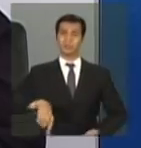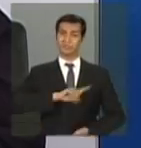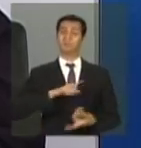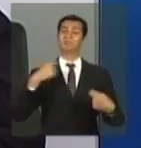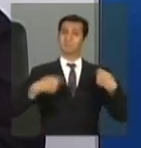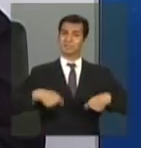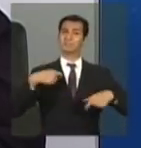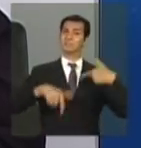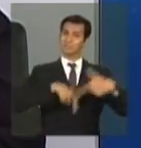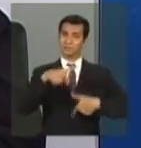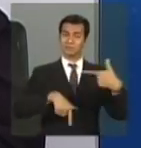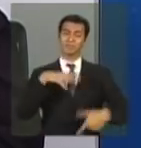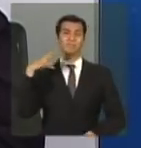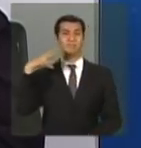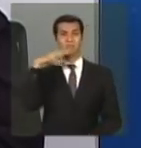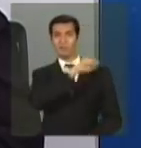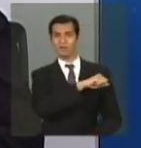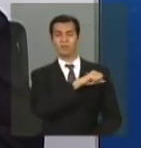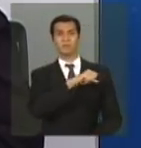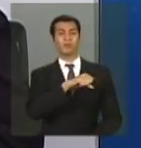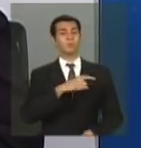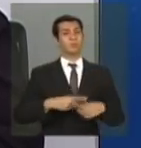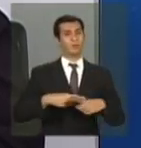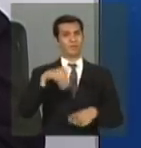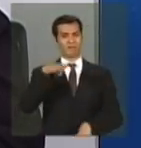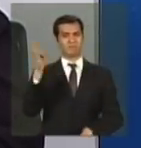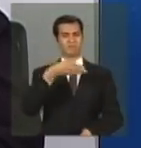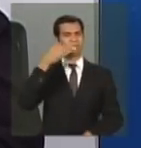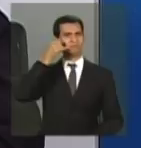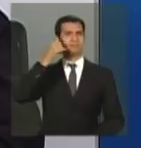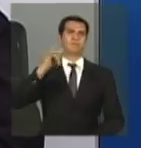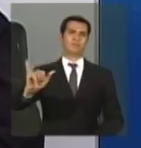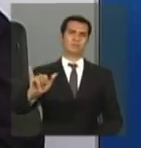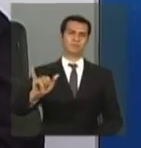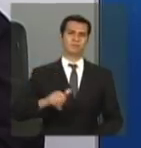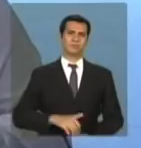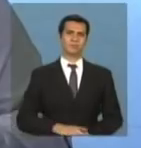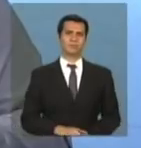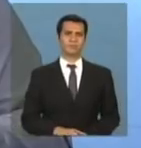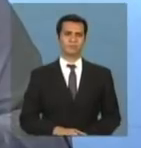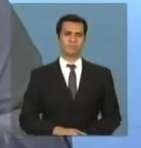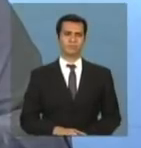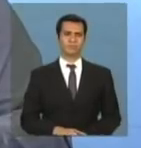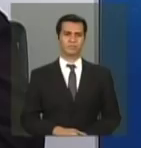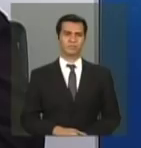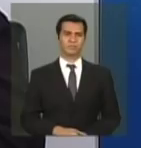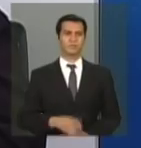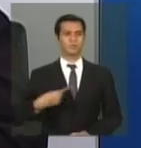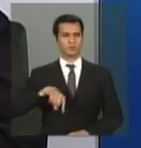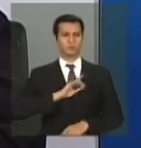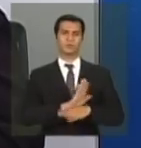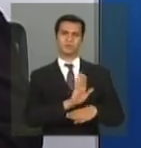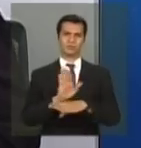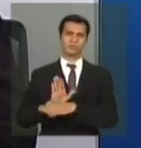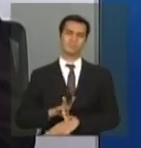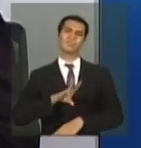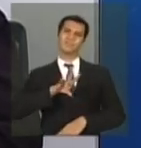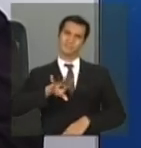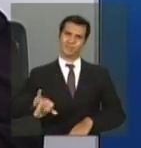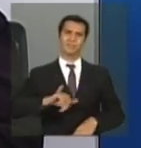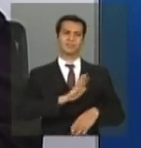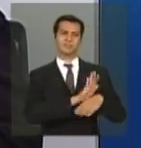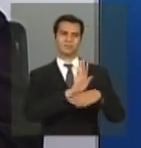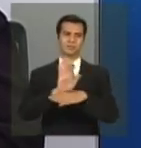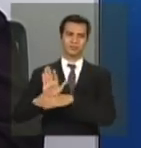agir muito rapidamente para evitar essa situação final. E a gente estará contribuindo, sim, e muito,